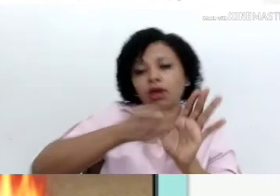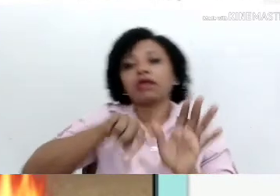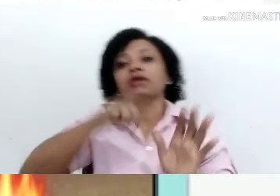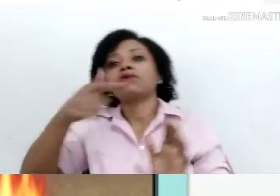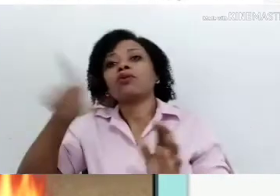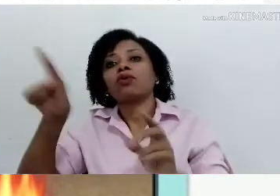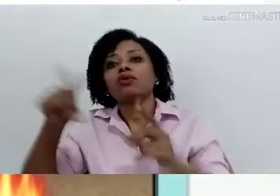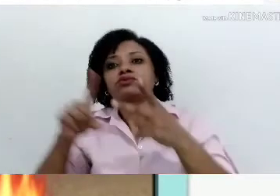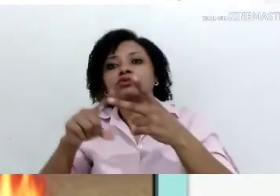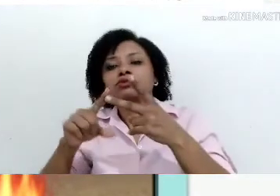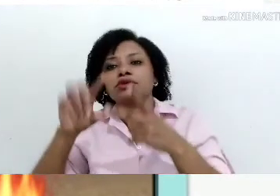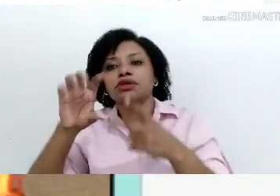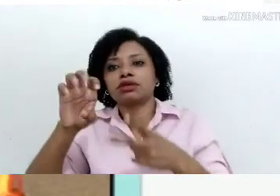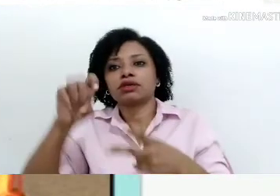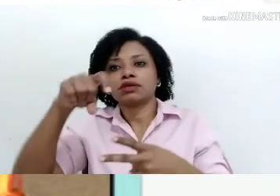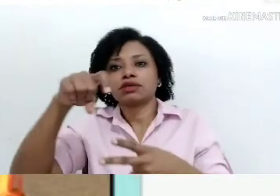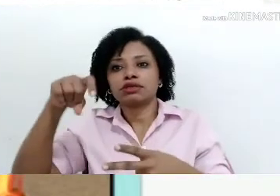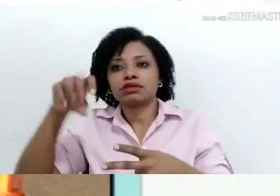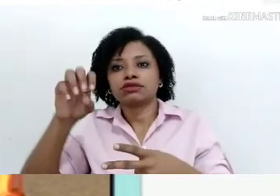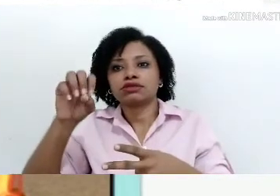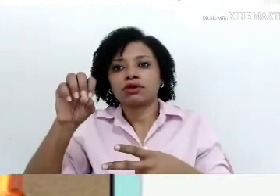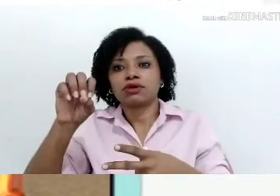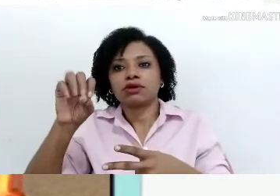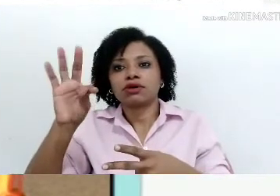exotérmico. Tá?